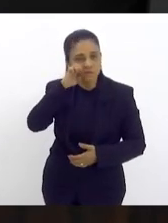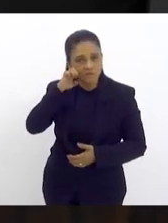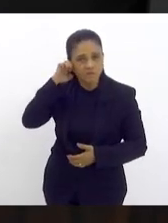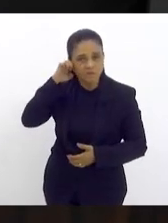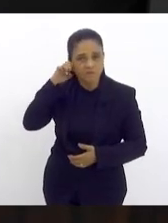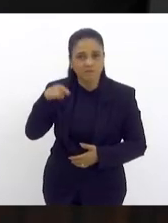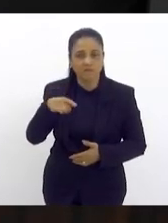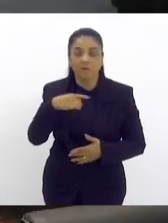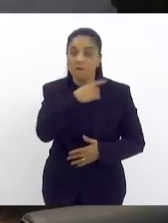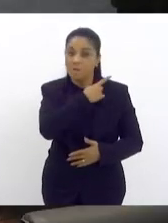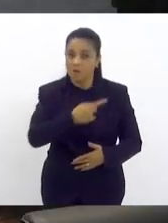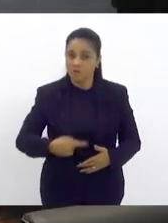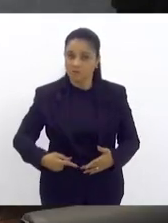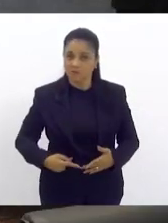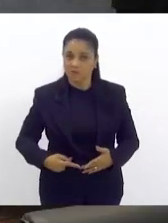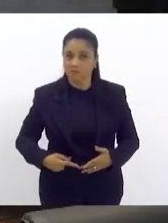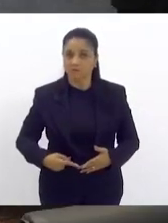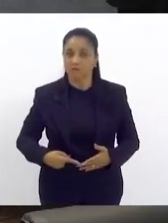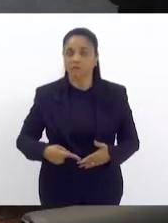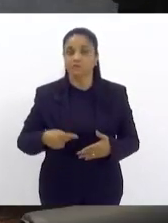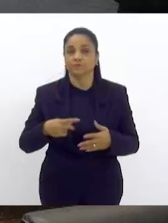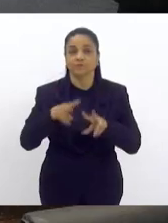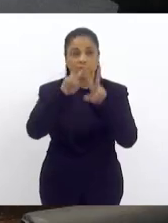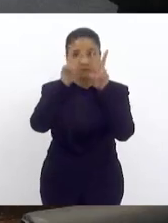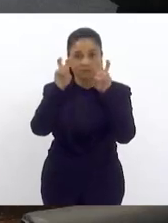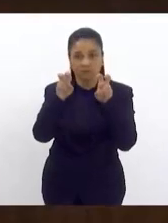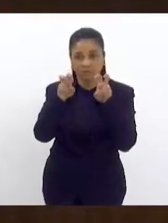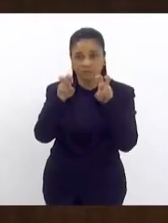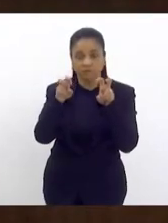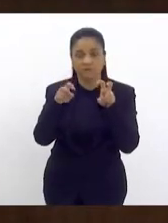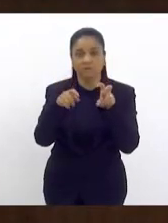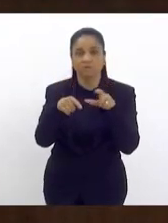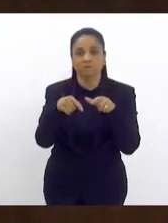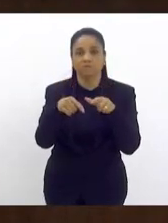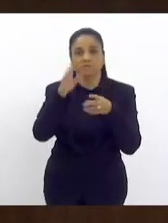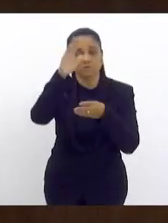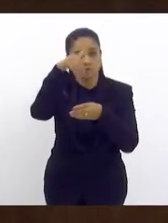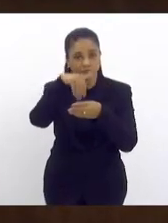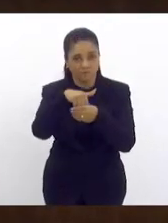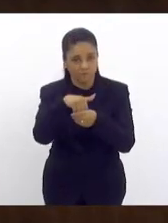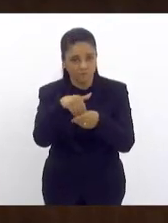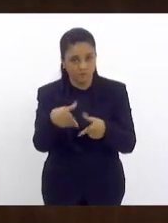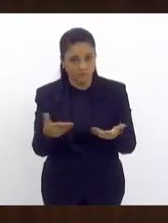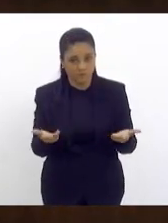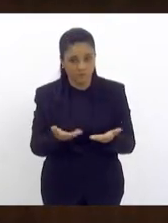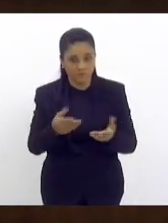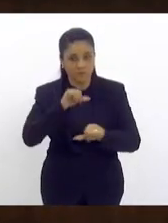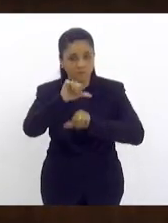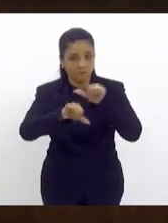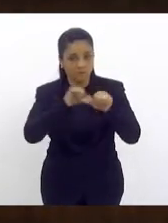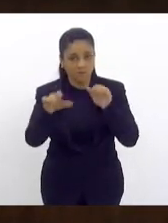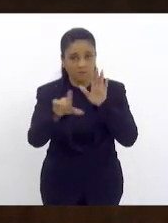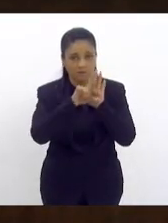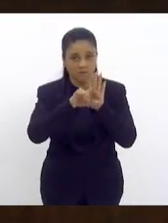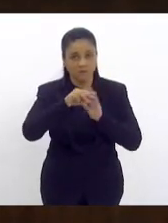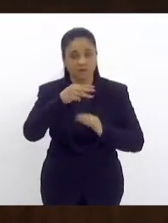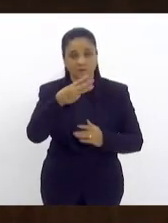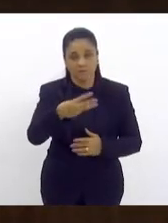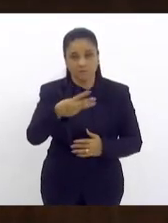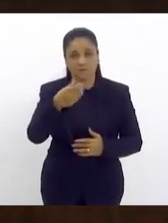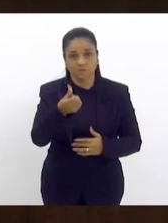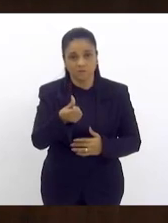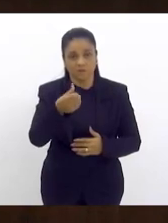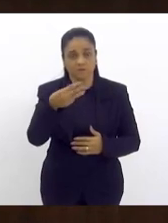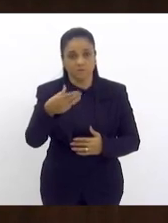Presidente essa matéria entra habitação ela Altera a lei 3669